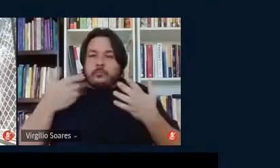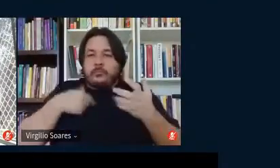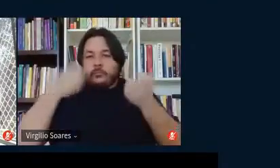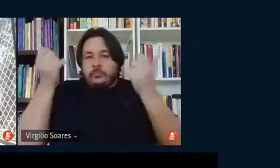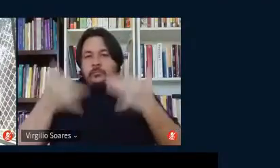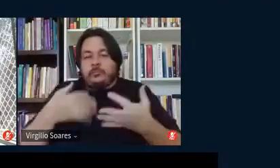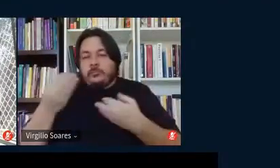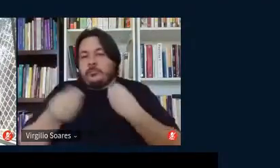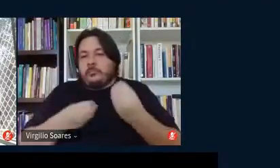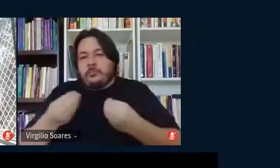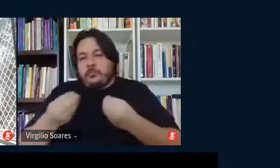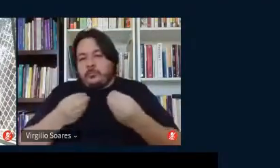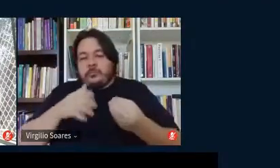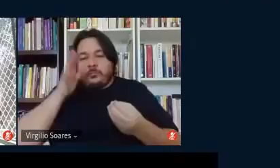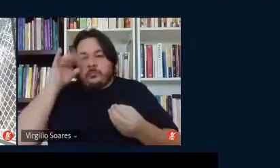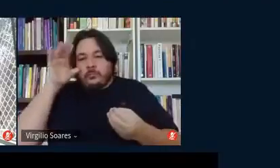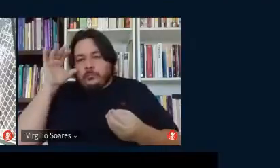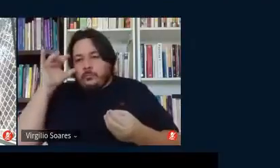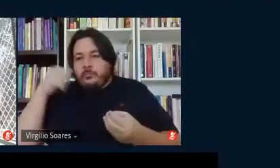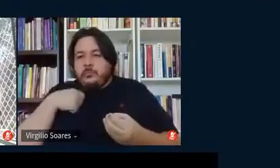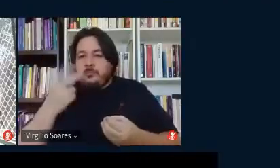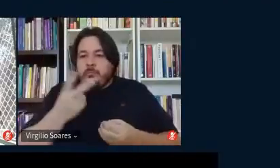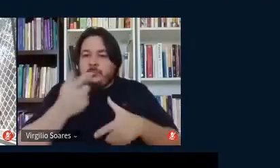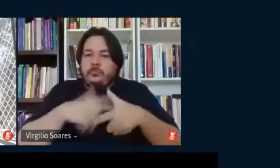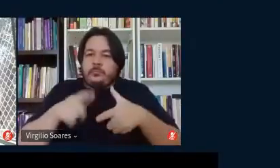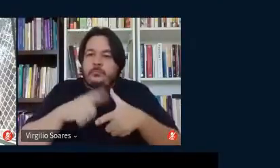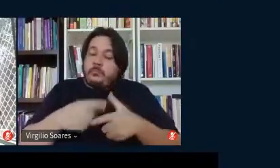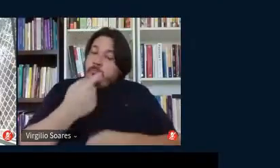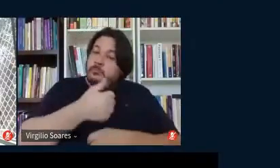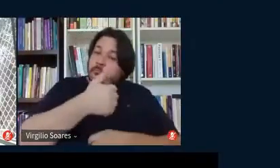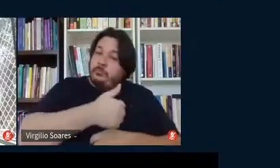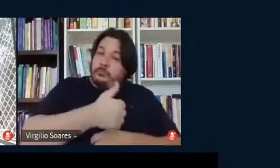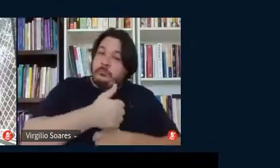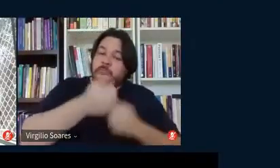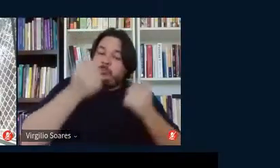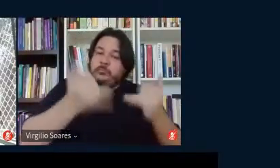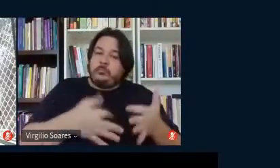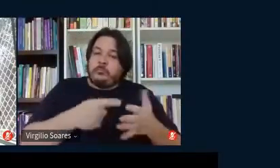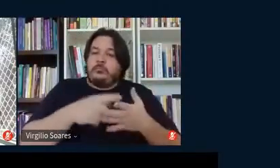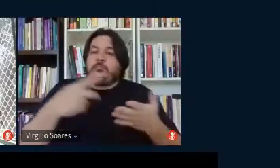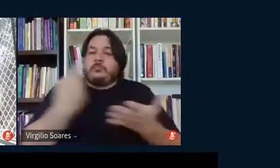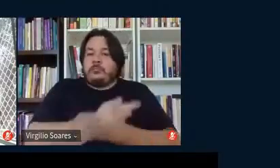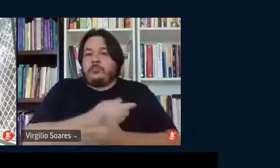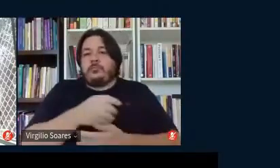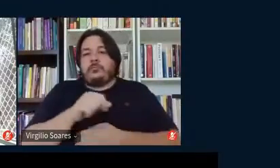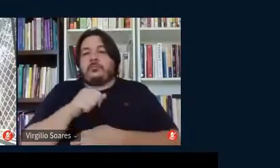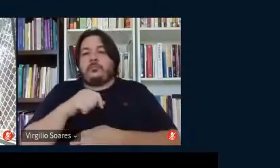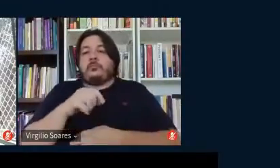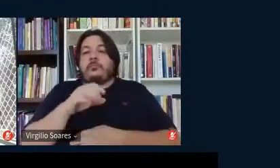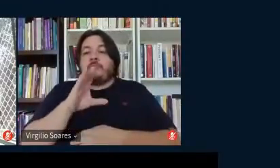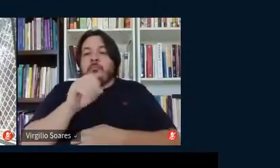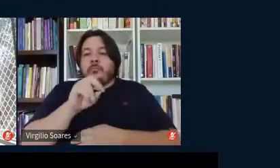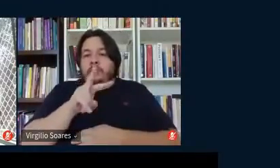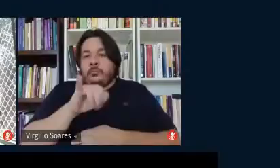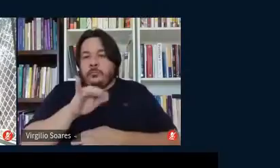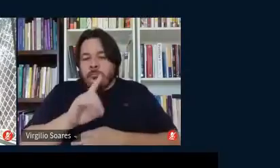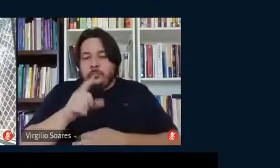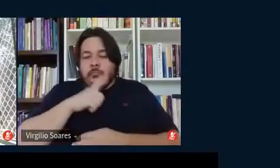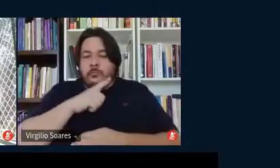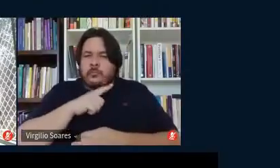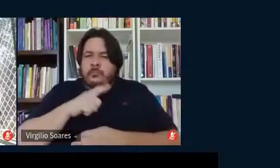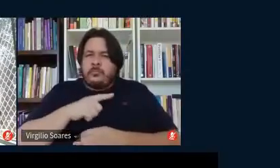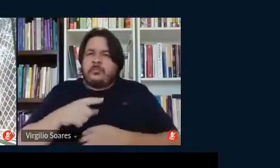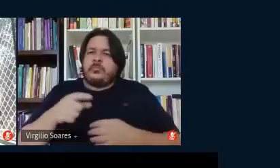como que a gente tem visto essas 2 questões. E o primeiro comentário é que com a chegada do Covid-19, um leque de vulnerabilidades, né, que